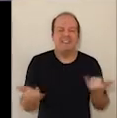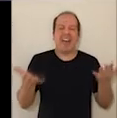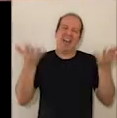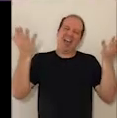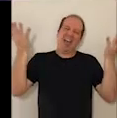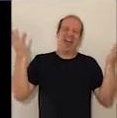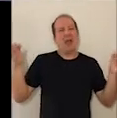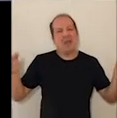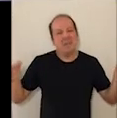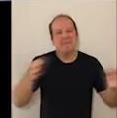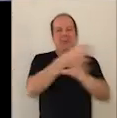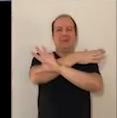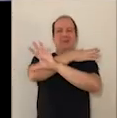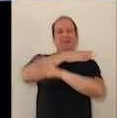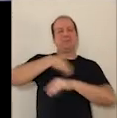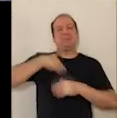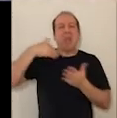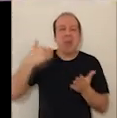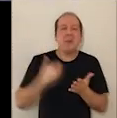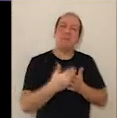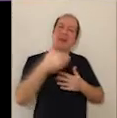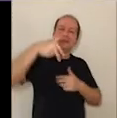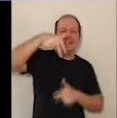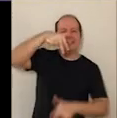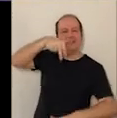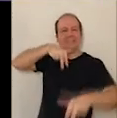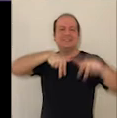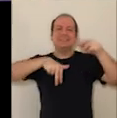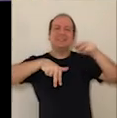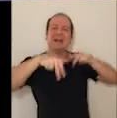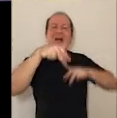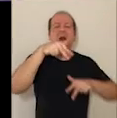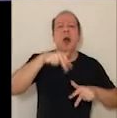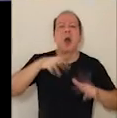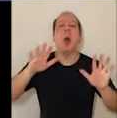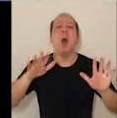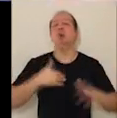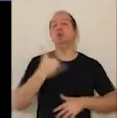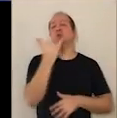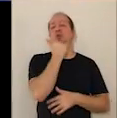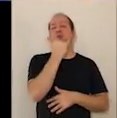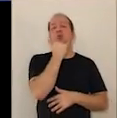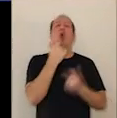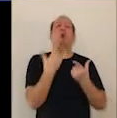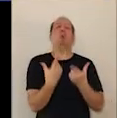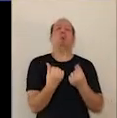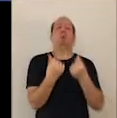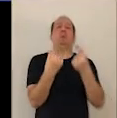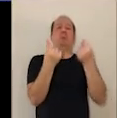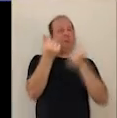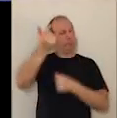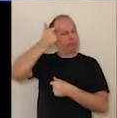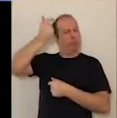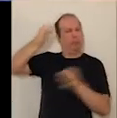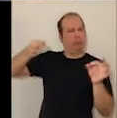Pronto, a barba escorre da língua e começo a dançar em volta do meu dinheiro. Eu tenho gana de esmagar-lhes